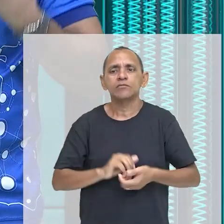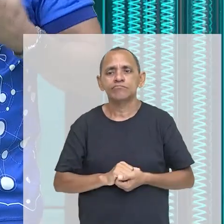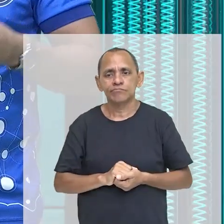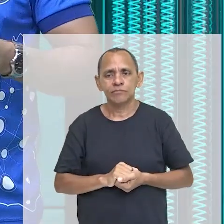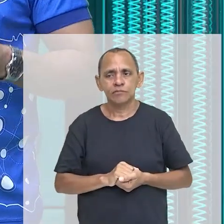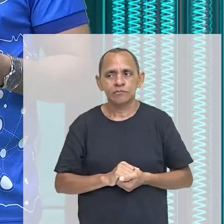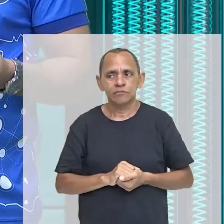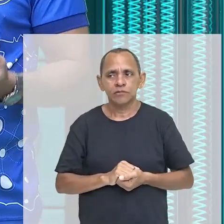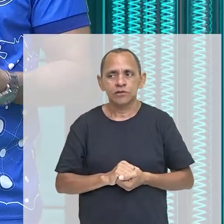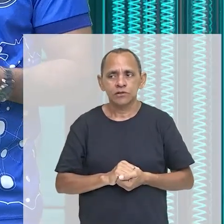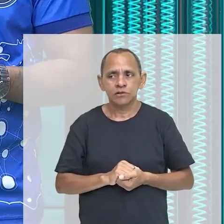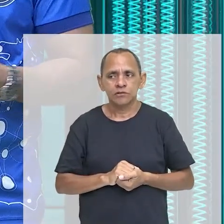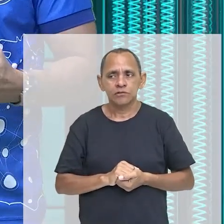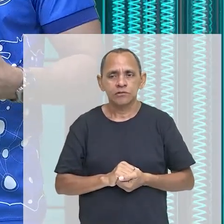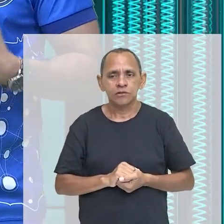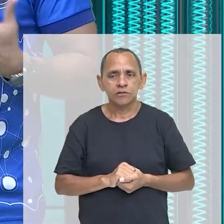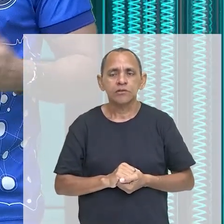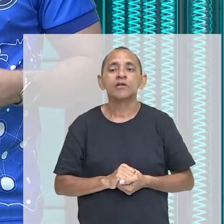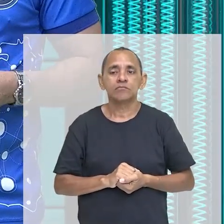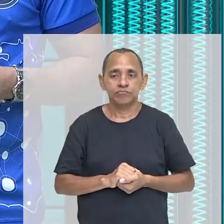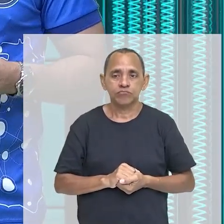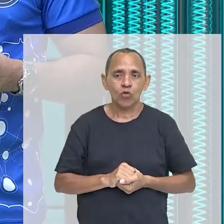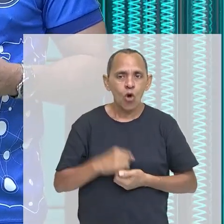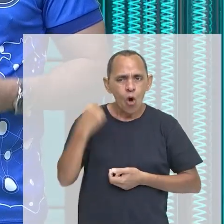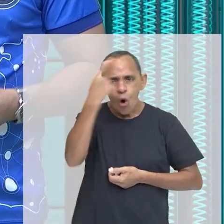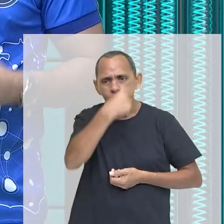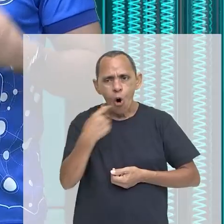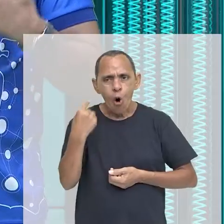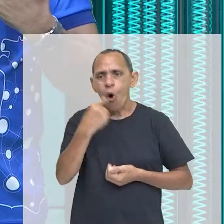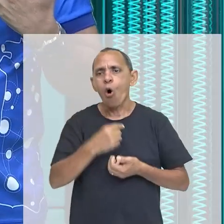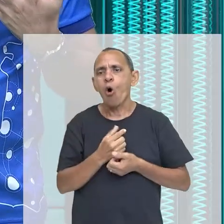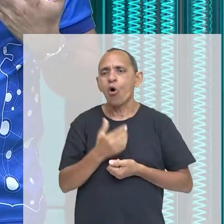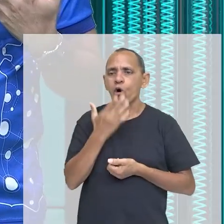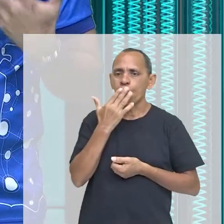percebe, né? O rosto fica vermelho, a pessoa fica ofegante, enfim.